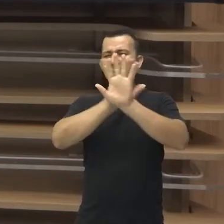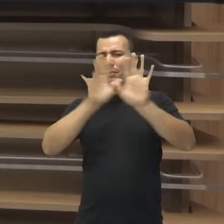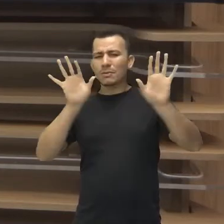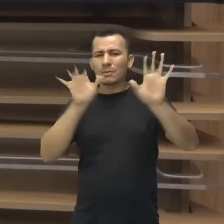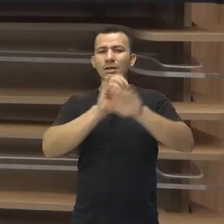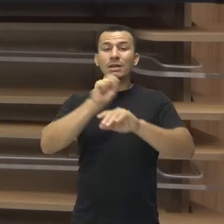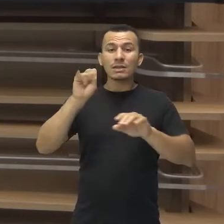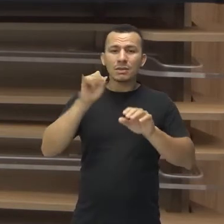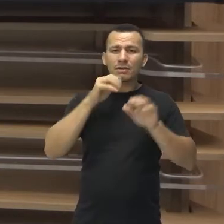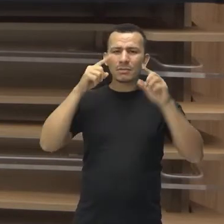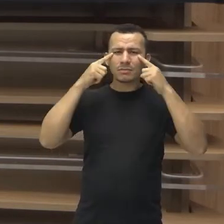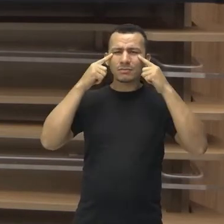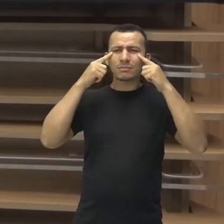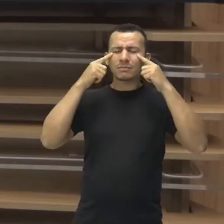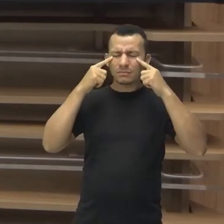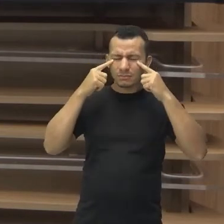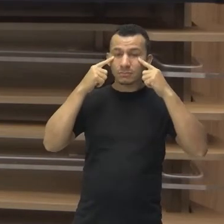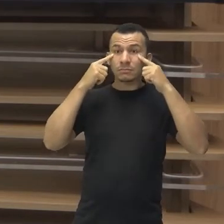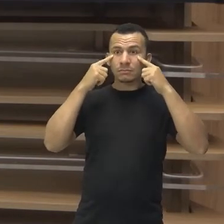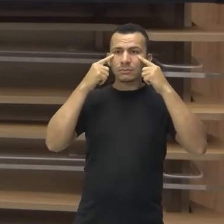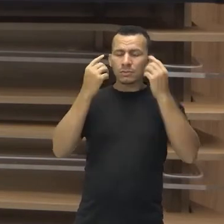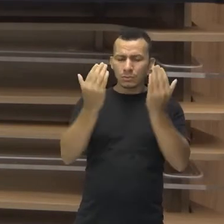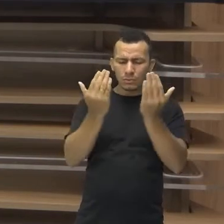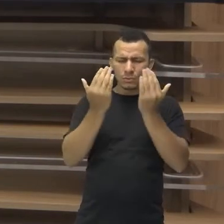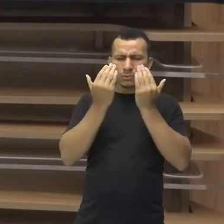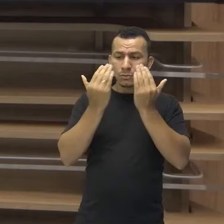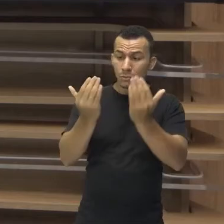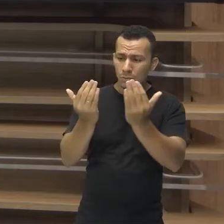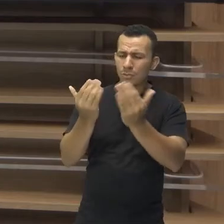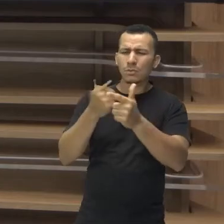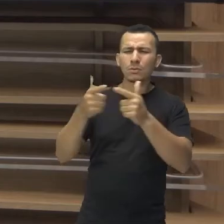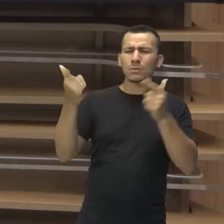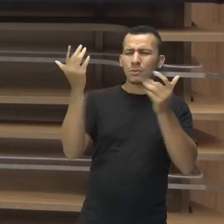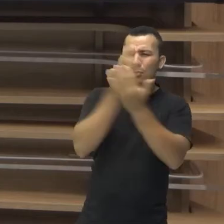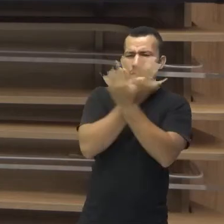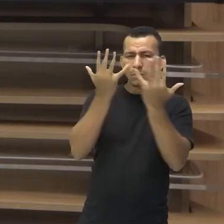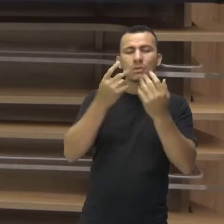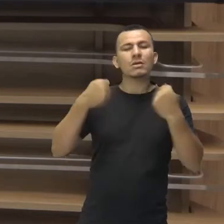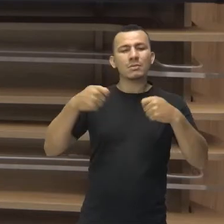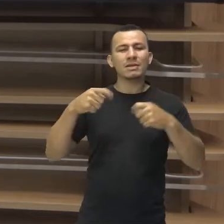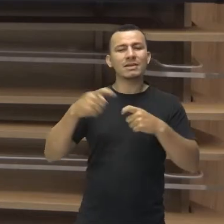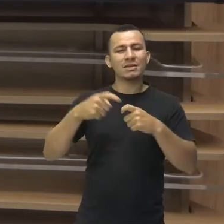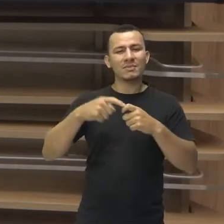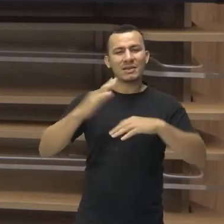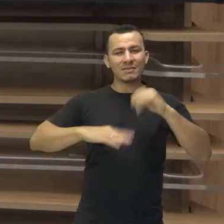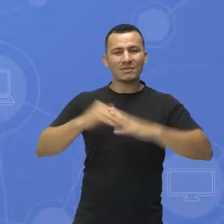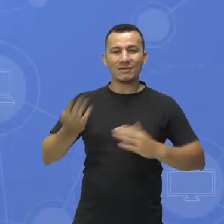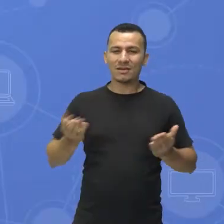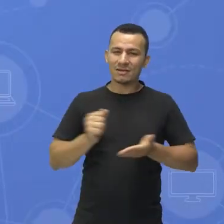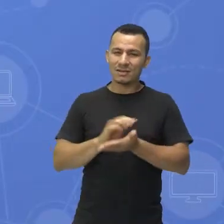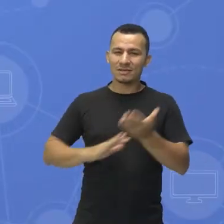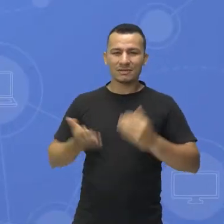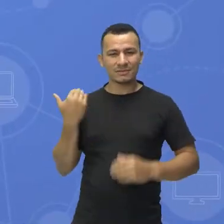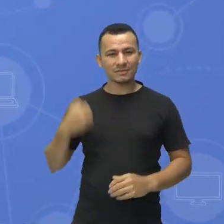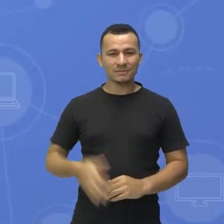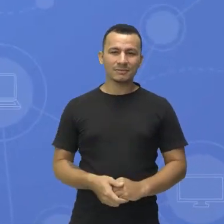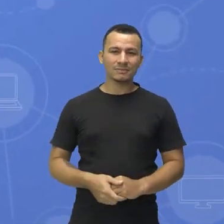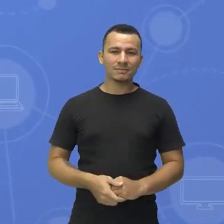os olhos para ver algo longe ou perto, procure um oftalmologista, certo? E agora nós vamos aí para a nossa atividade.